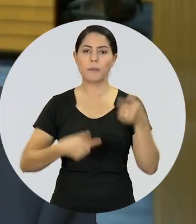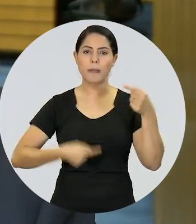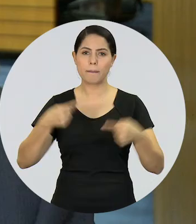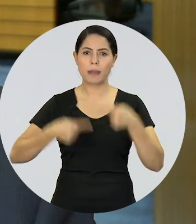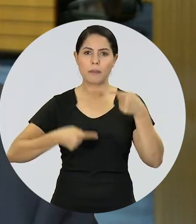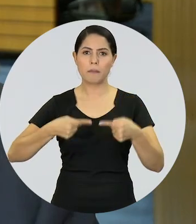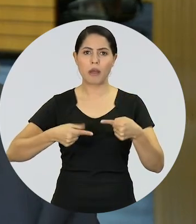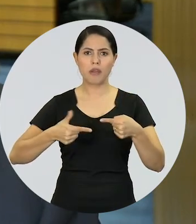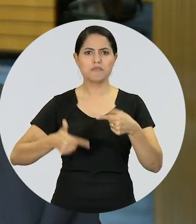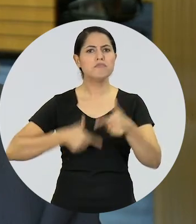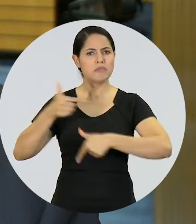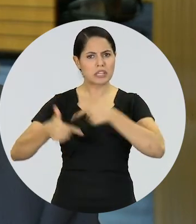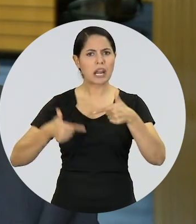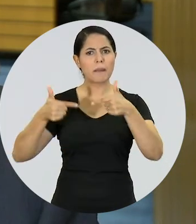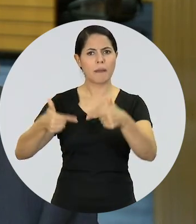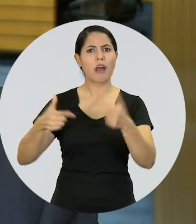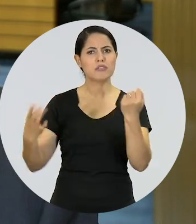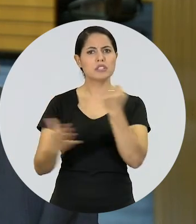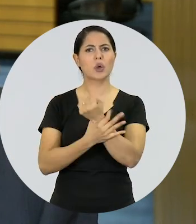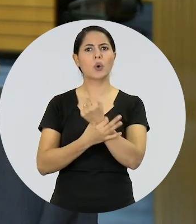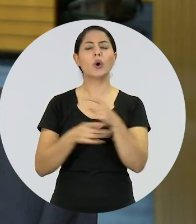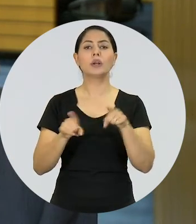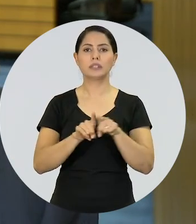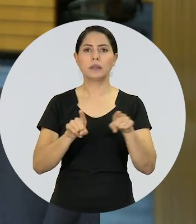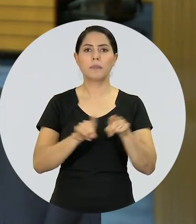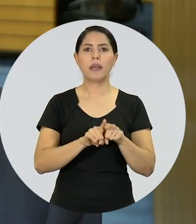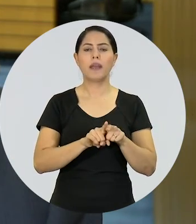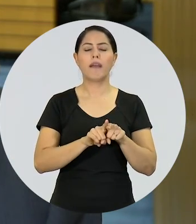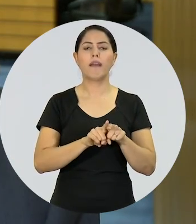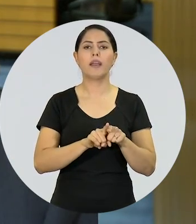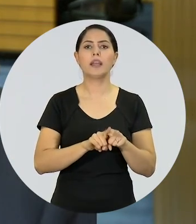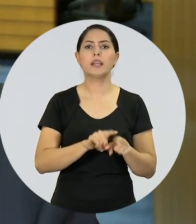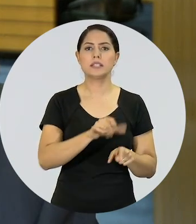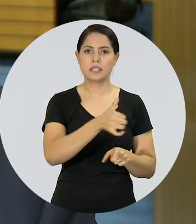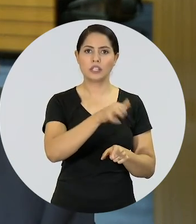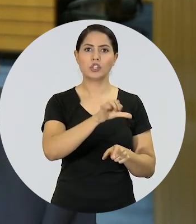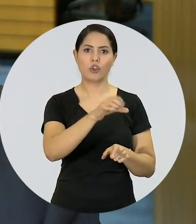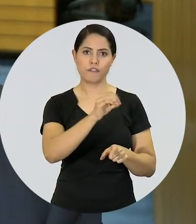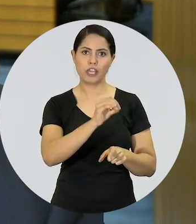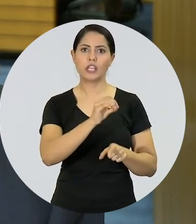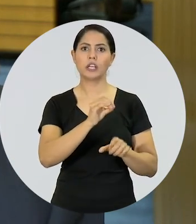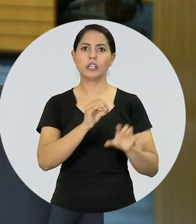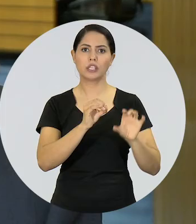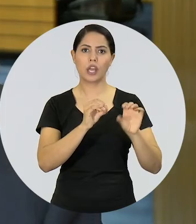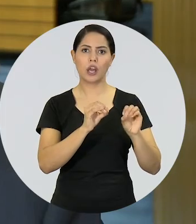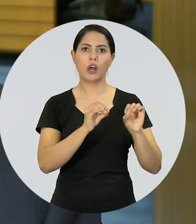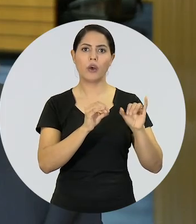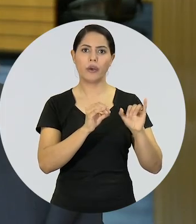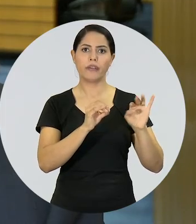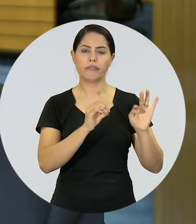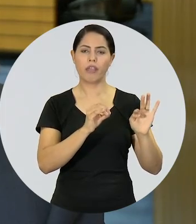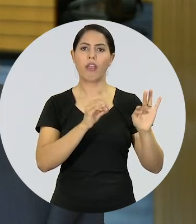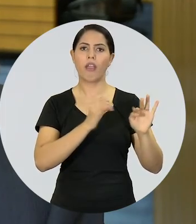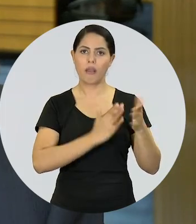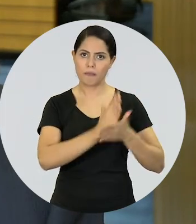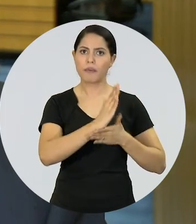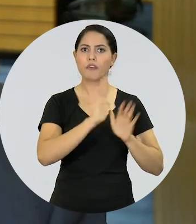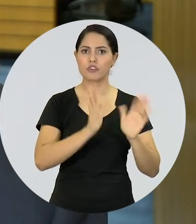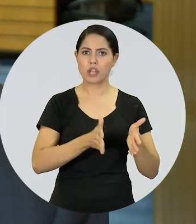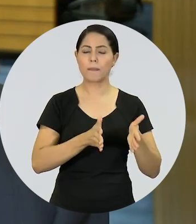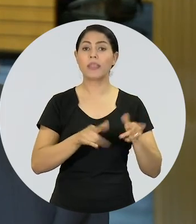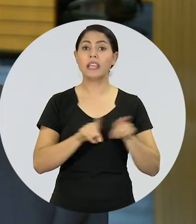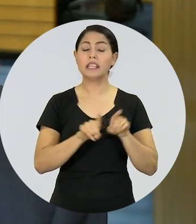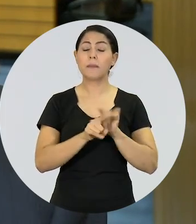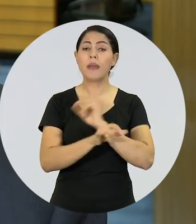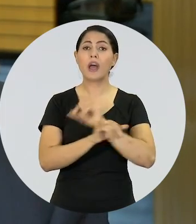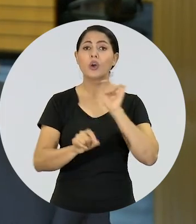trabalho seguro, está se discutindo a Convenção 190 aprovada pela OIT, está se discutindo um ambiente de trabalho